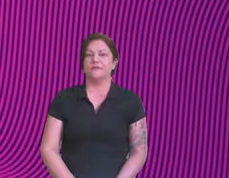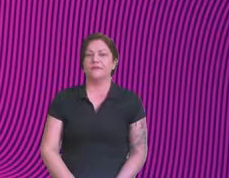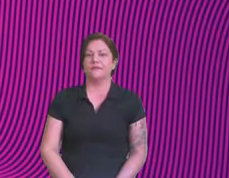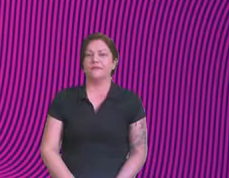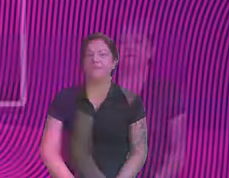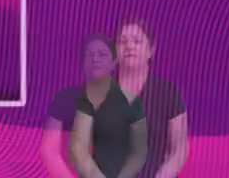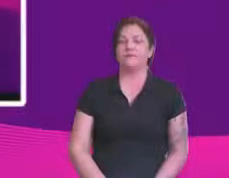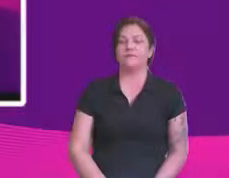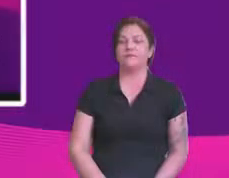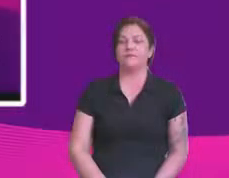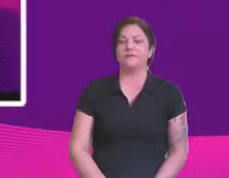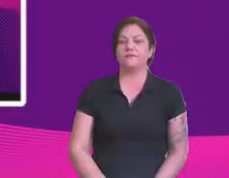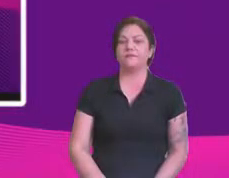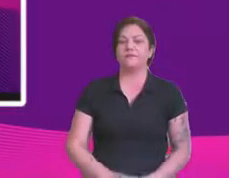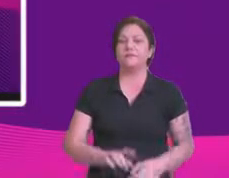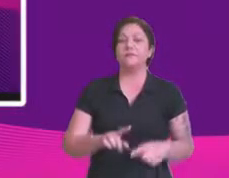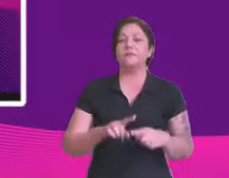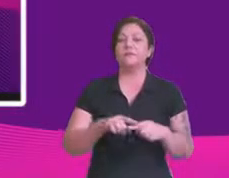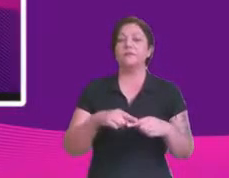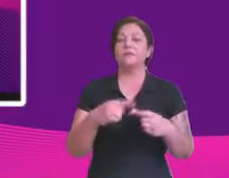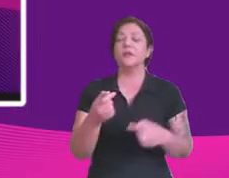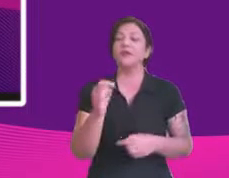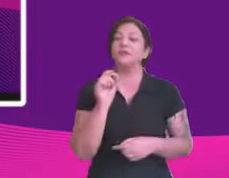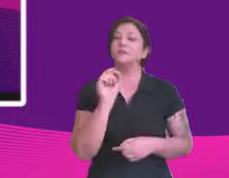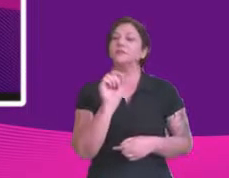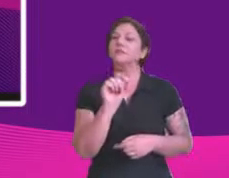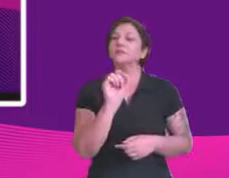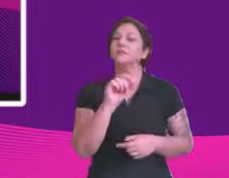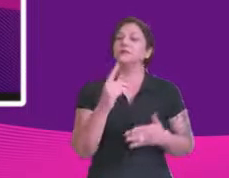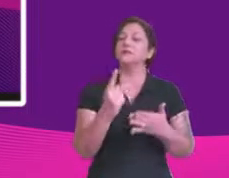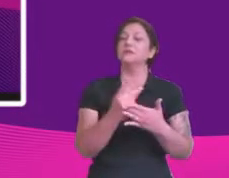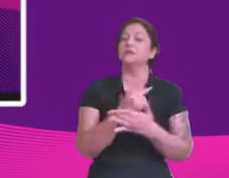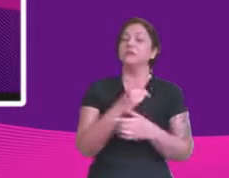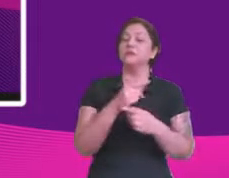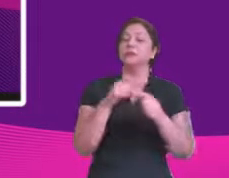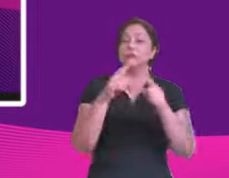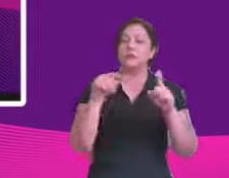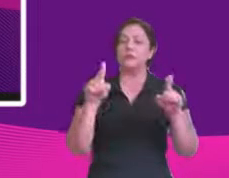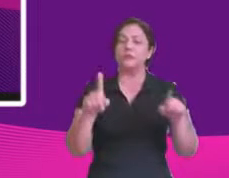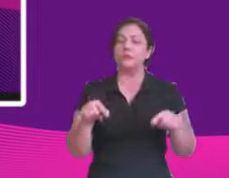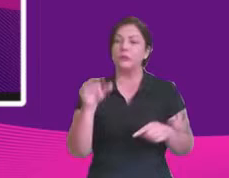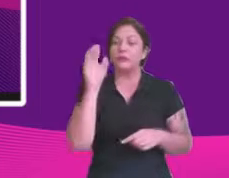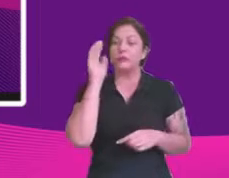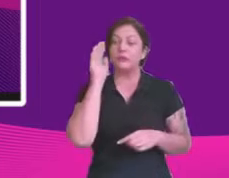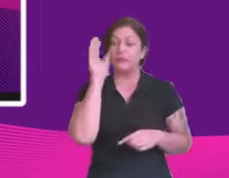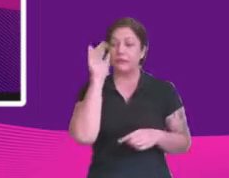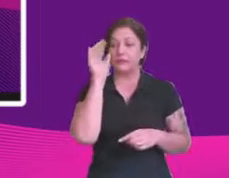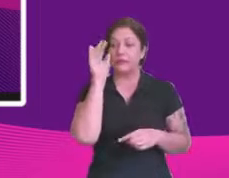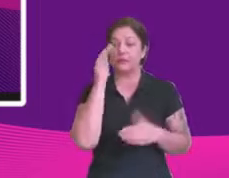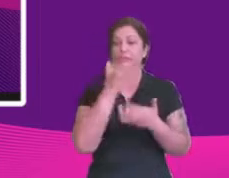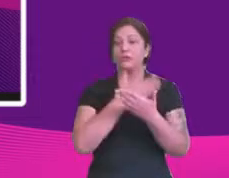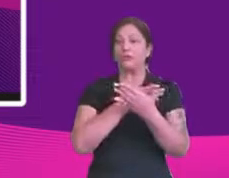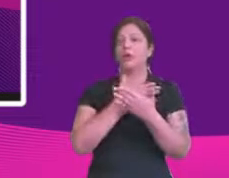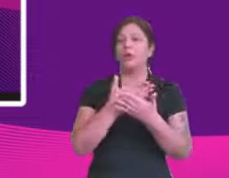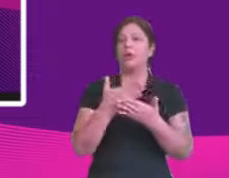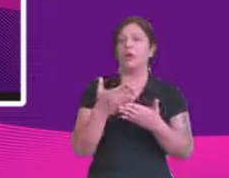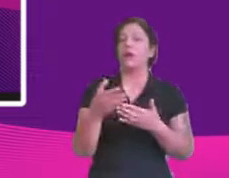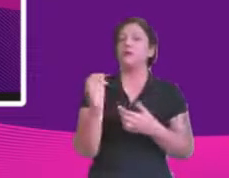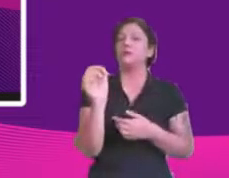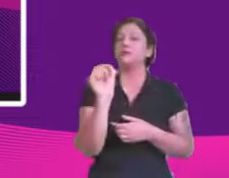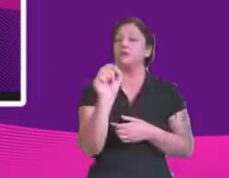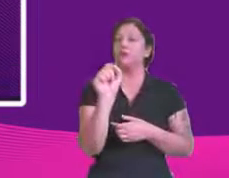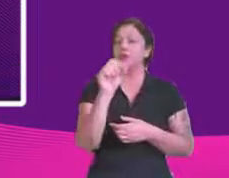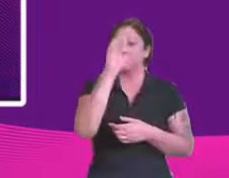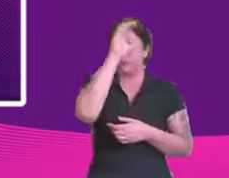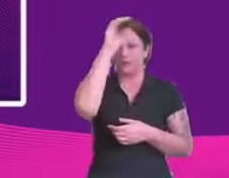Então, vou apresentar um caso que é um caso interessante, né? Que ele começou, é uma